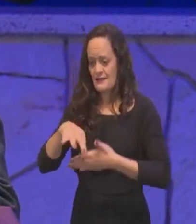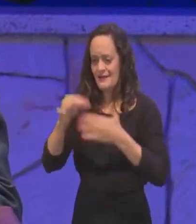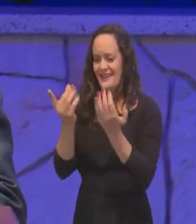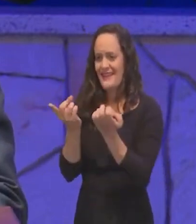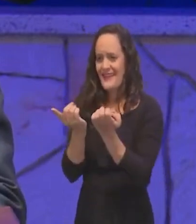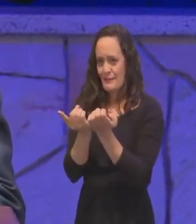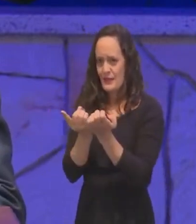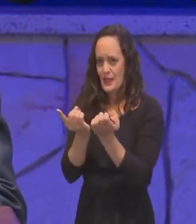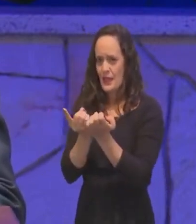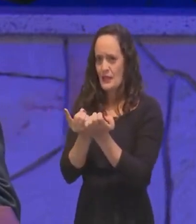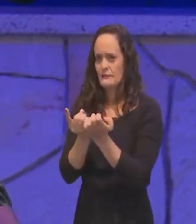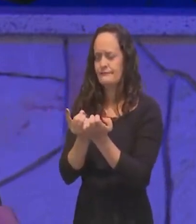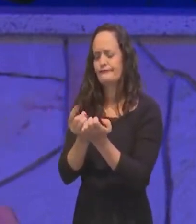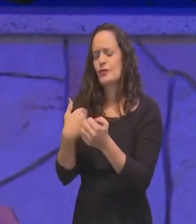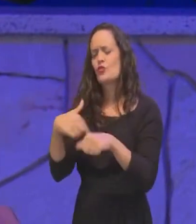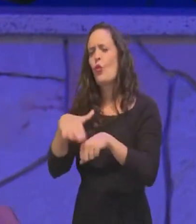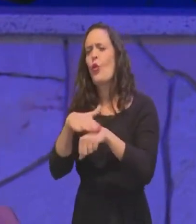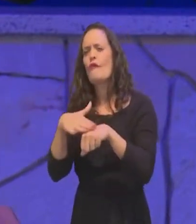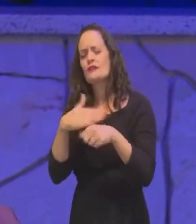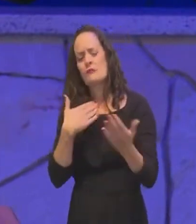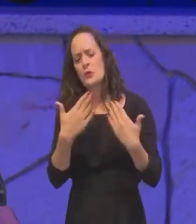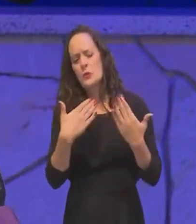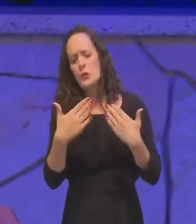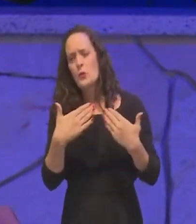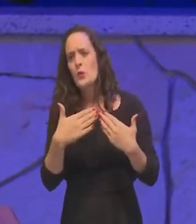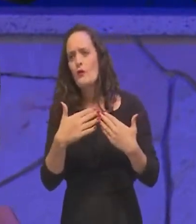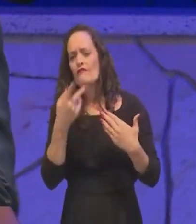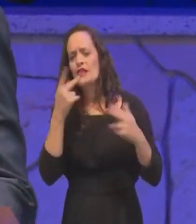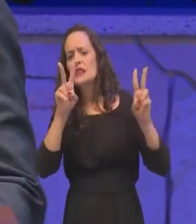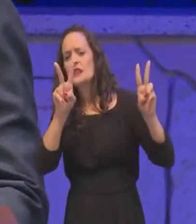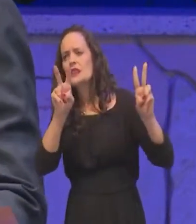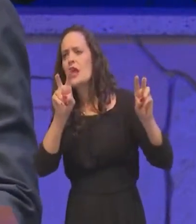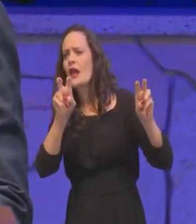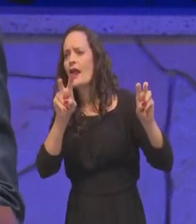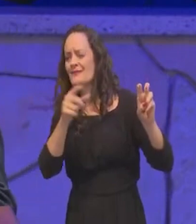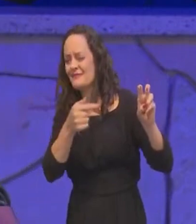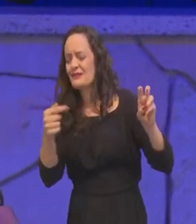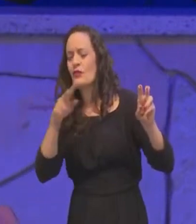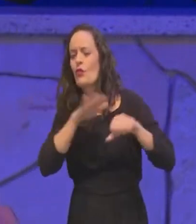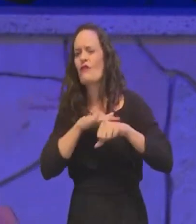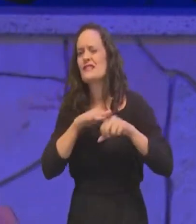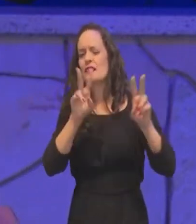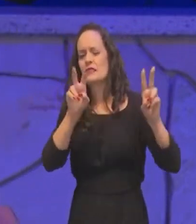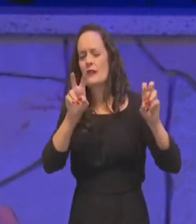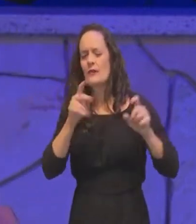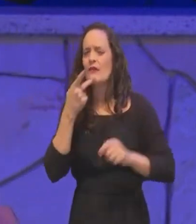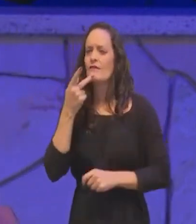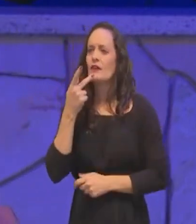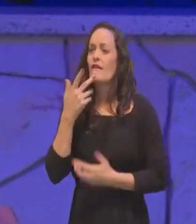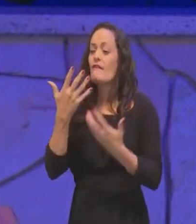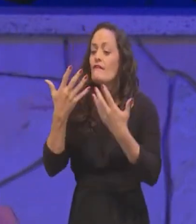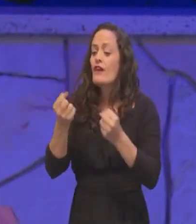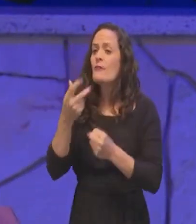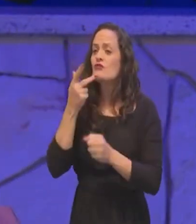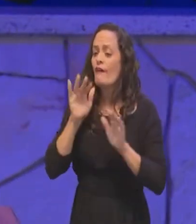semanais, falando a respeito dos temas, nós chegamos a uma conclusão de abordar o tema